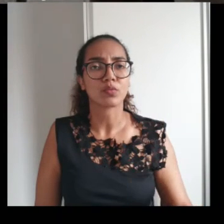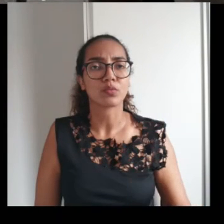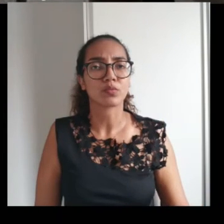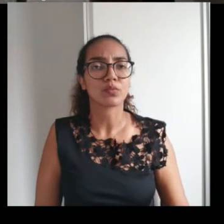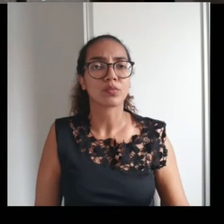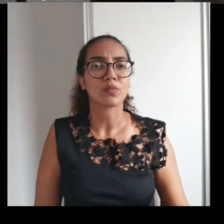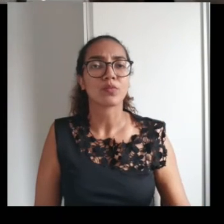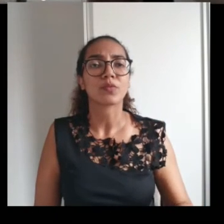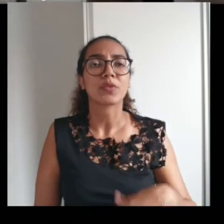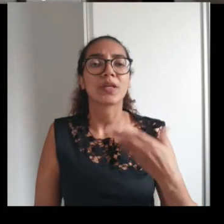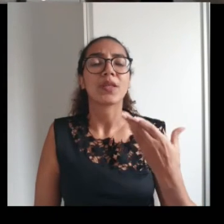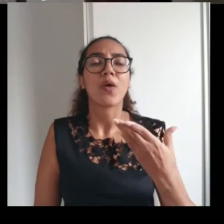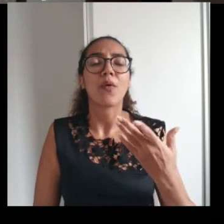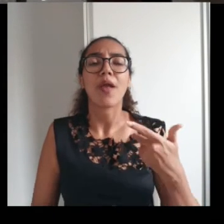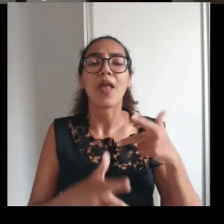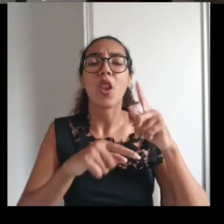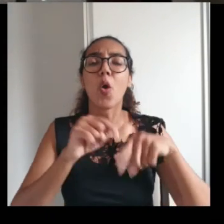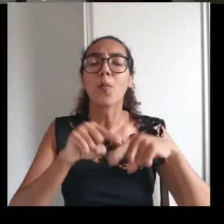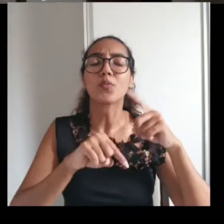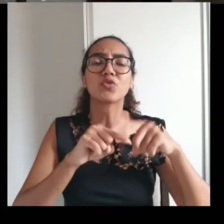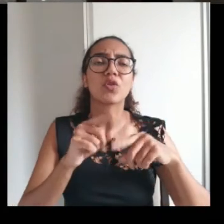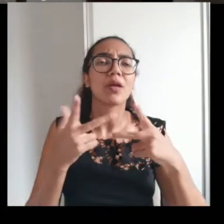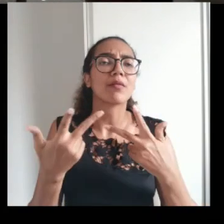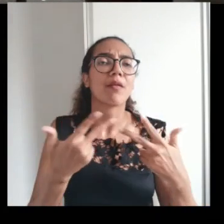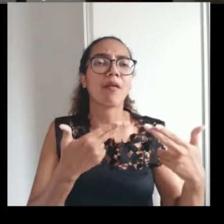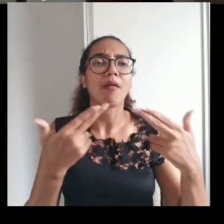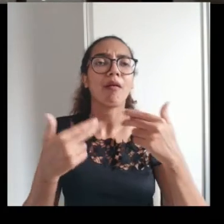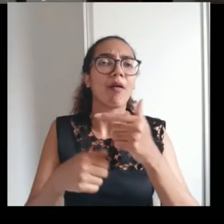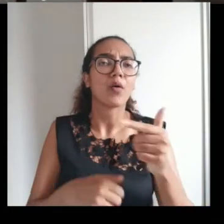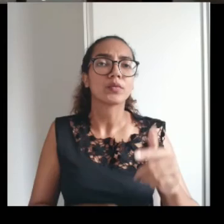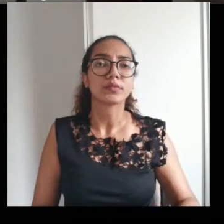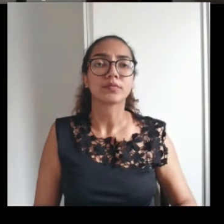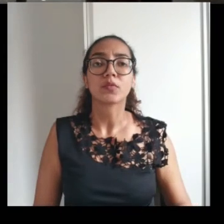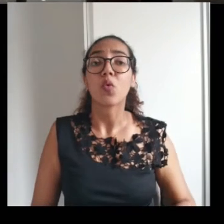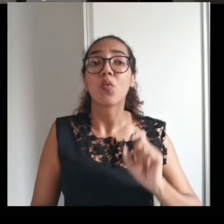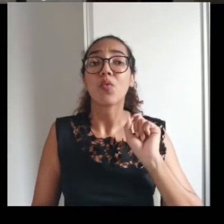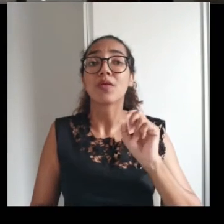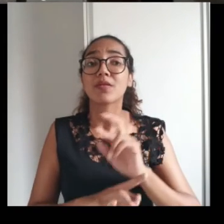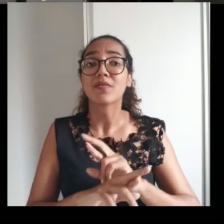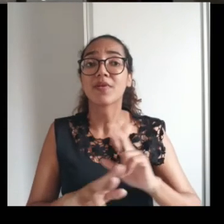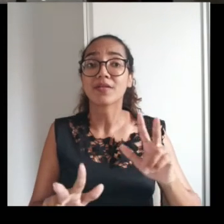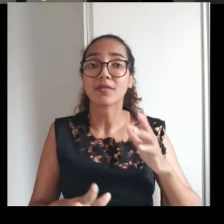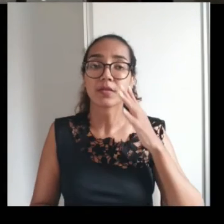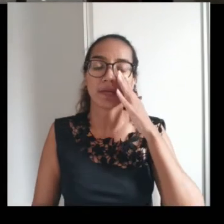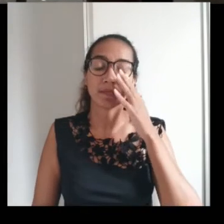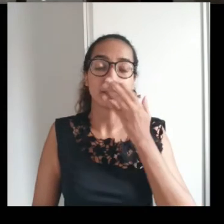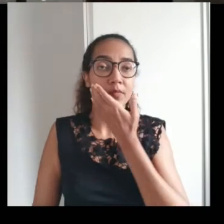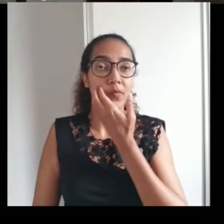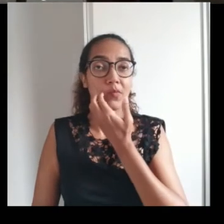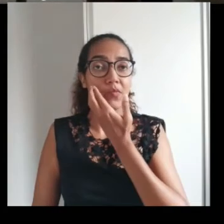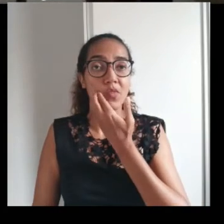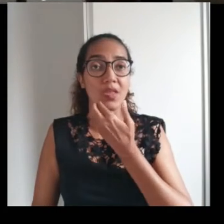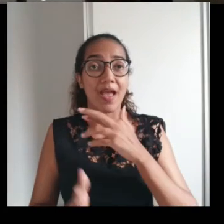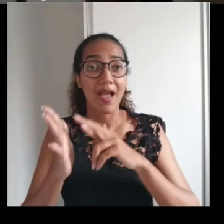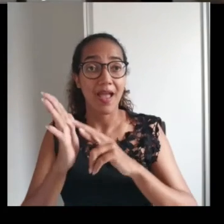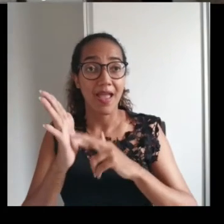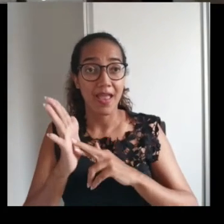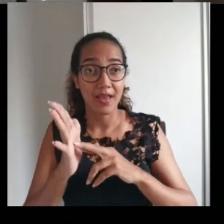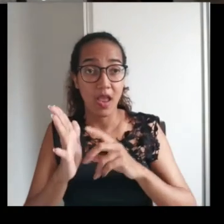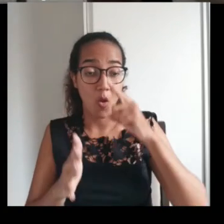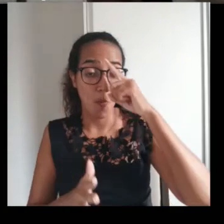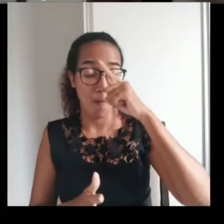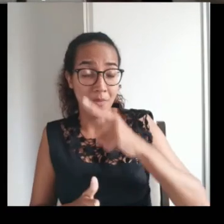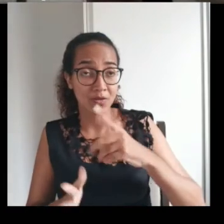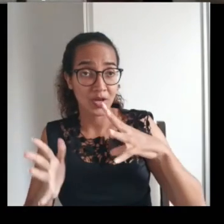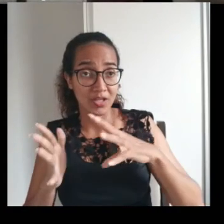qualquer. A diferença é, olha a regra de negócio aqui, ó. Eu mando cadastrar, ele não cadastra qualquer conta, não. Ele primeiro vê se